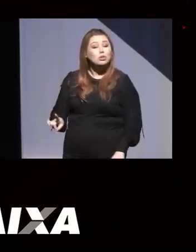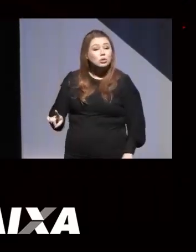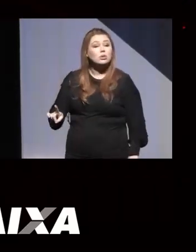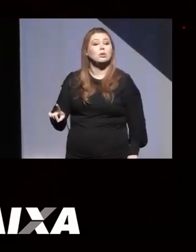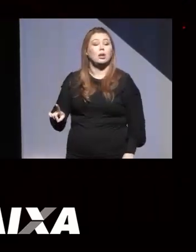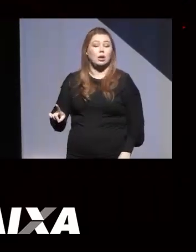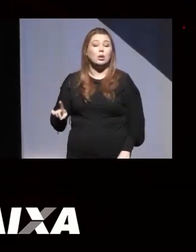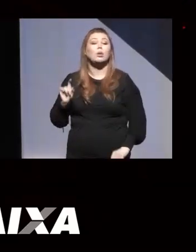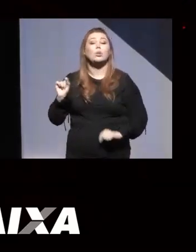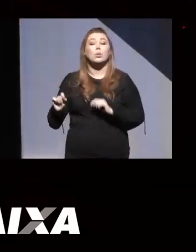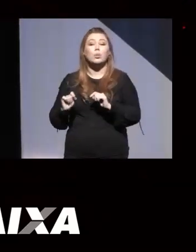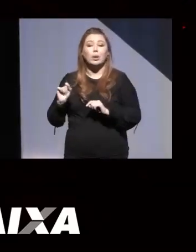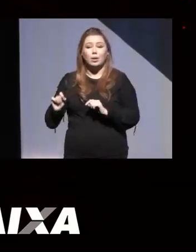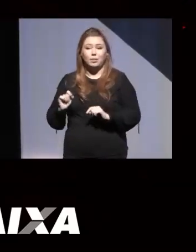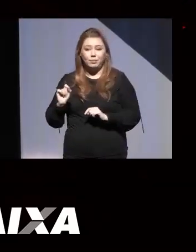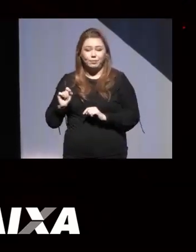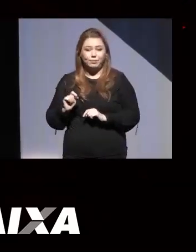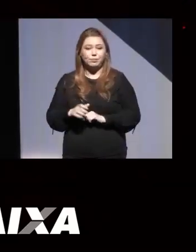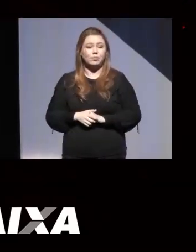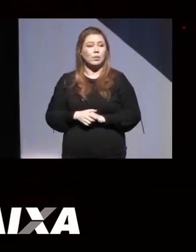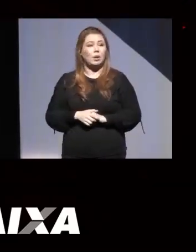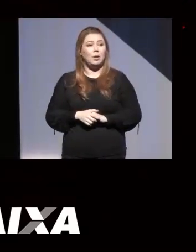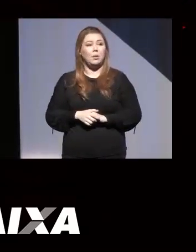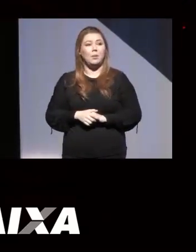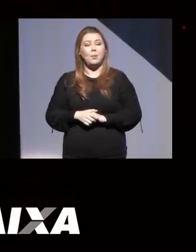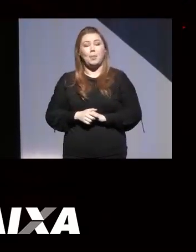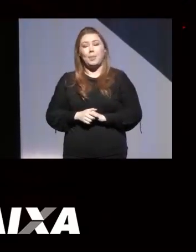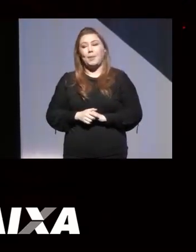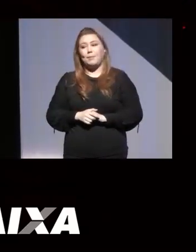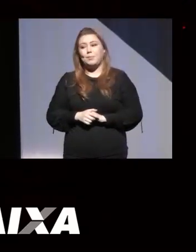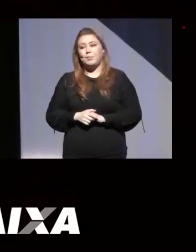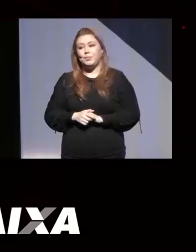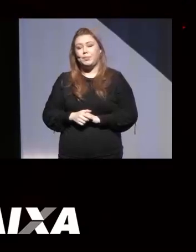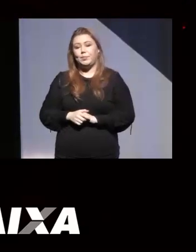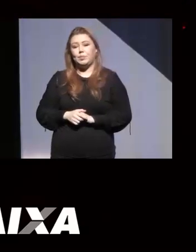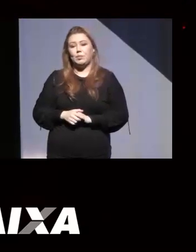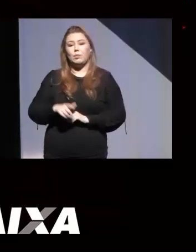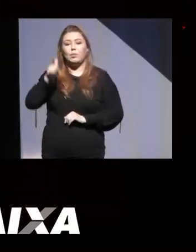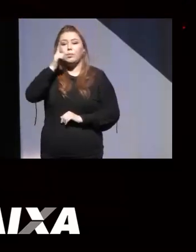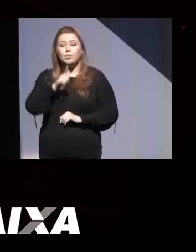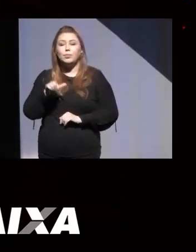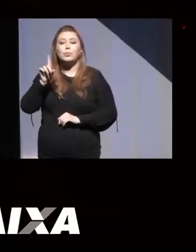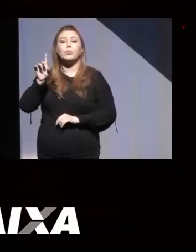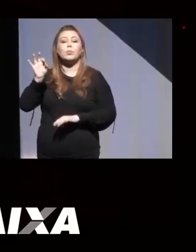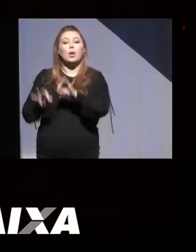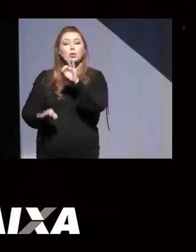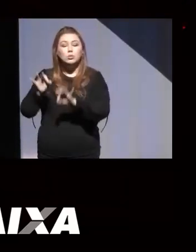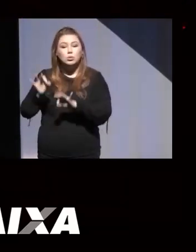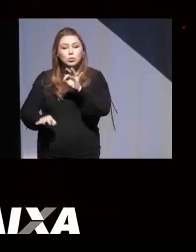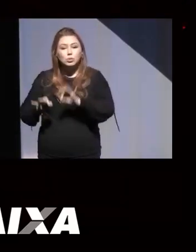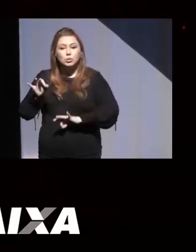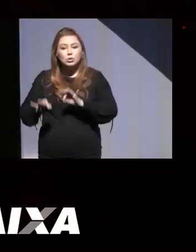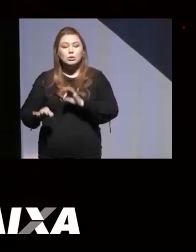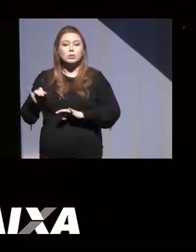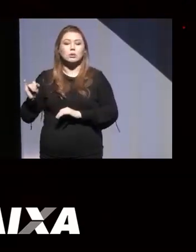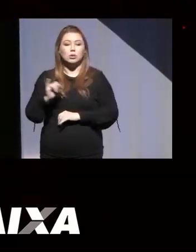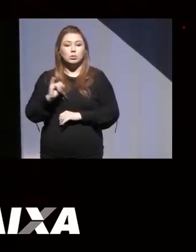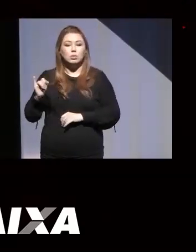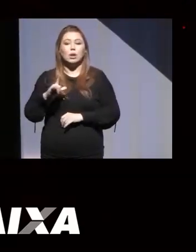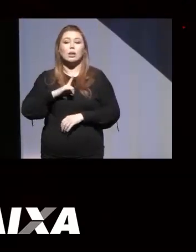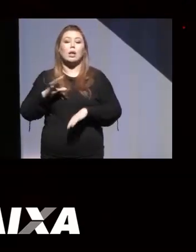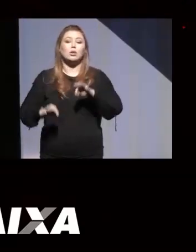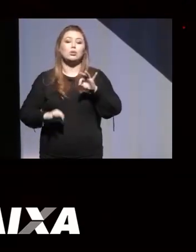no sentido de que se faça, através da justiça tributária, justiça